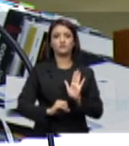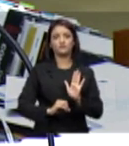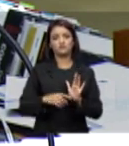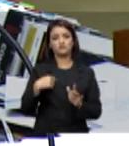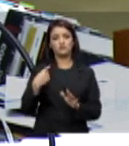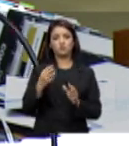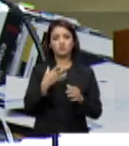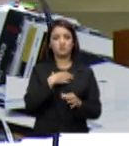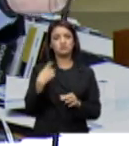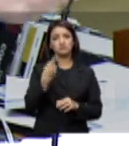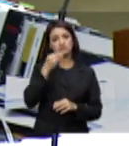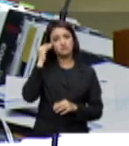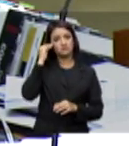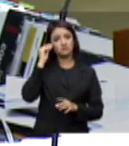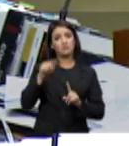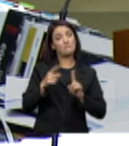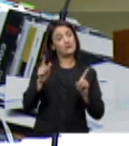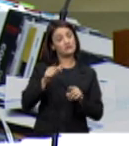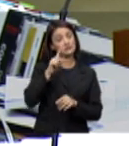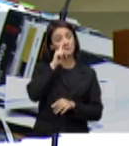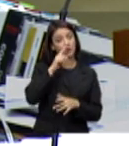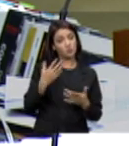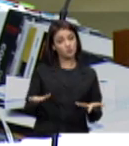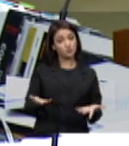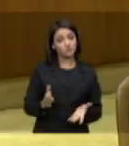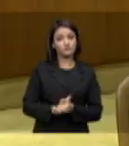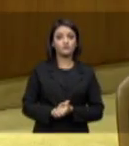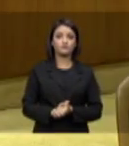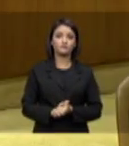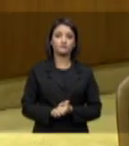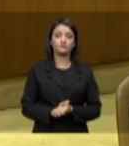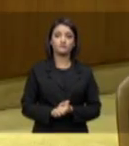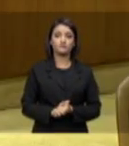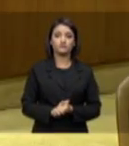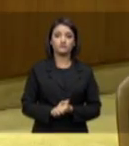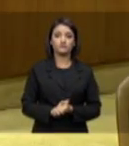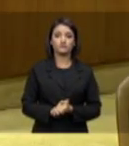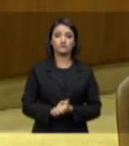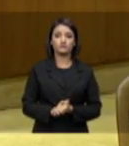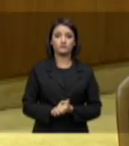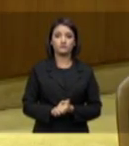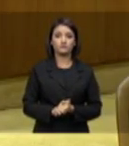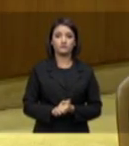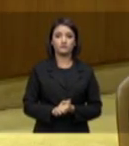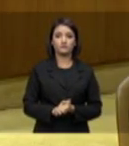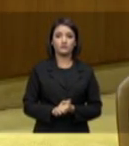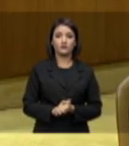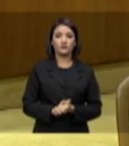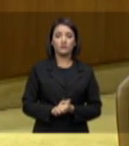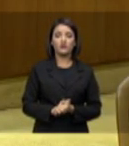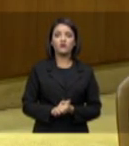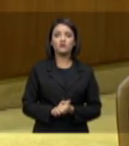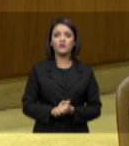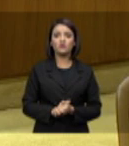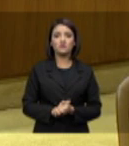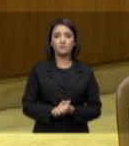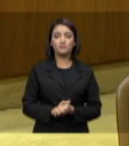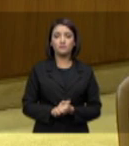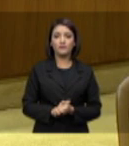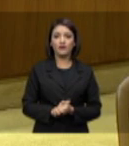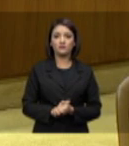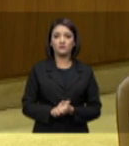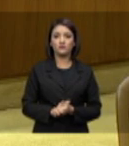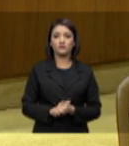é perigosos exatamente parece que o próprio pedido